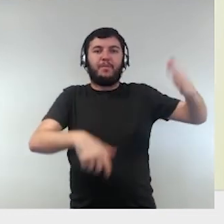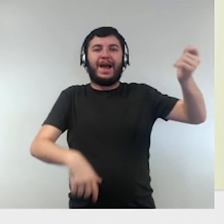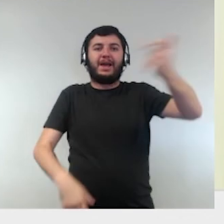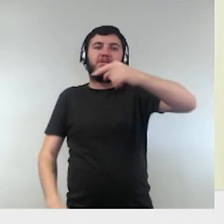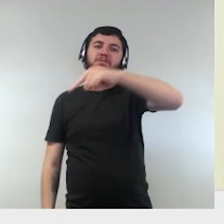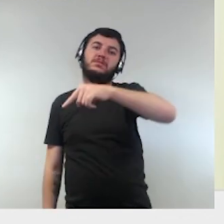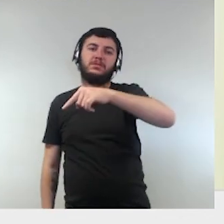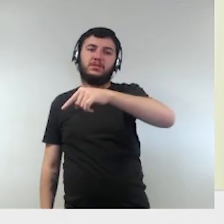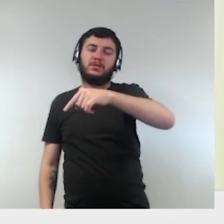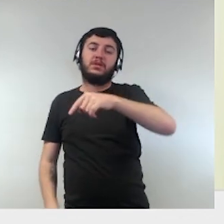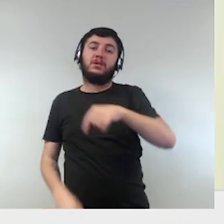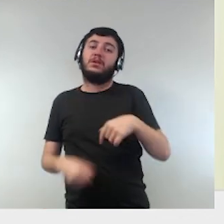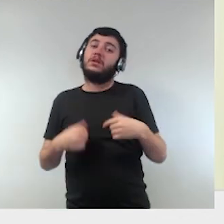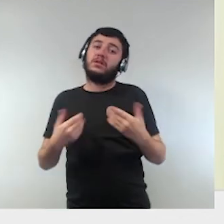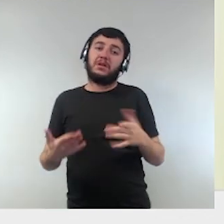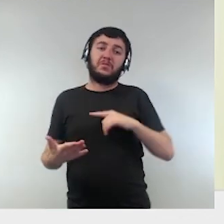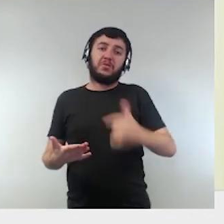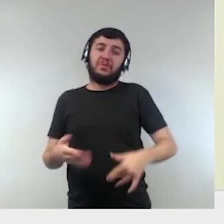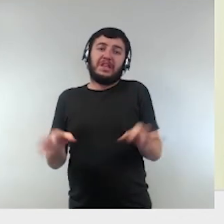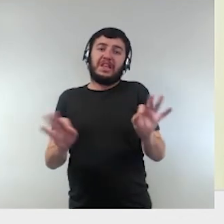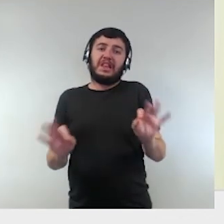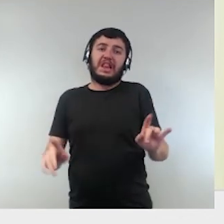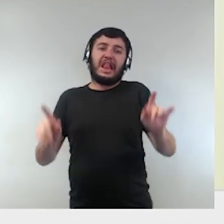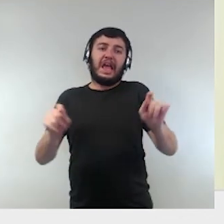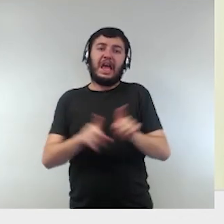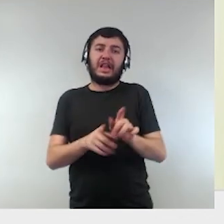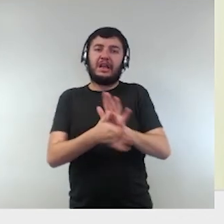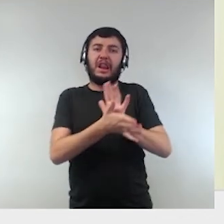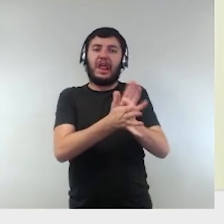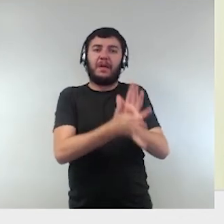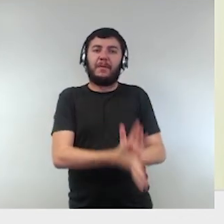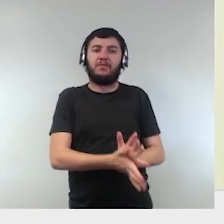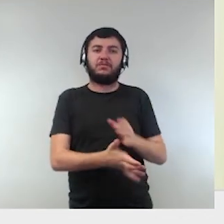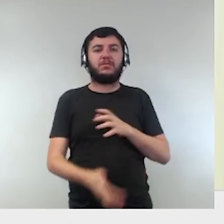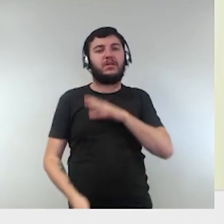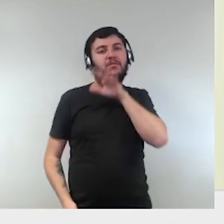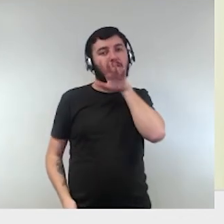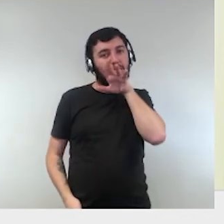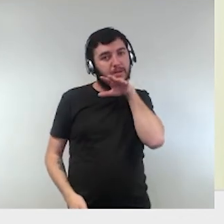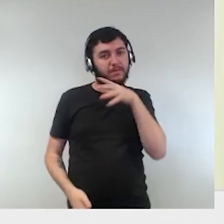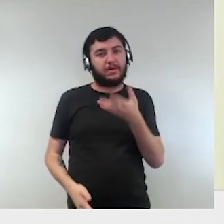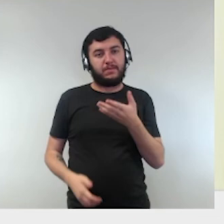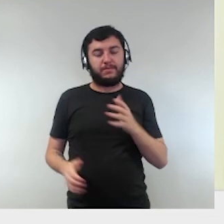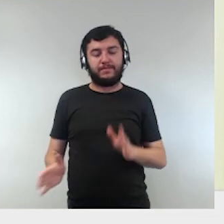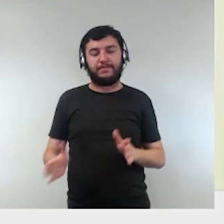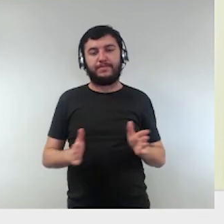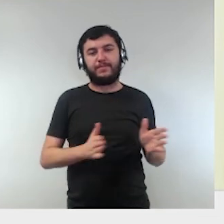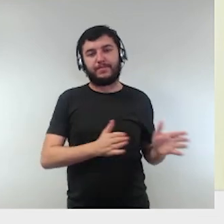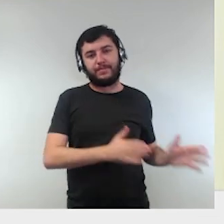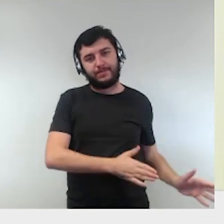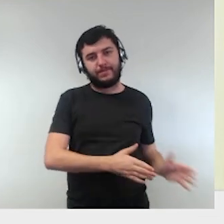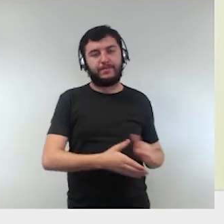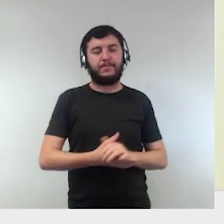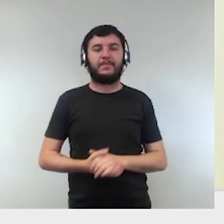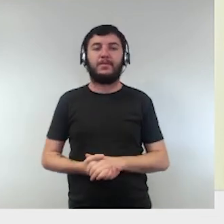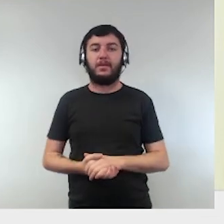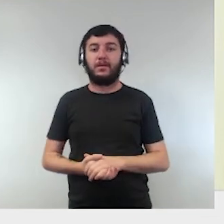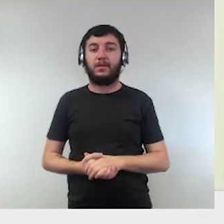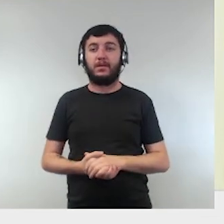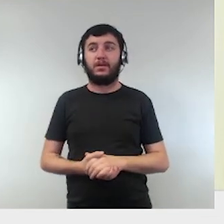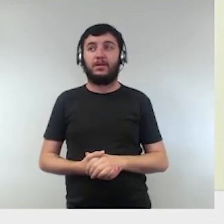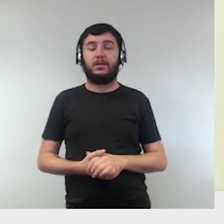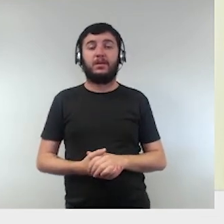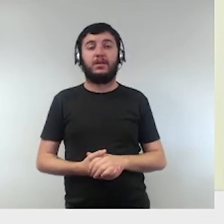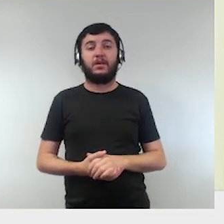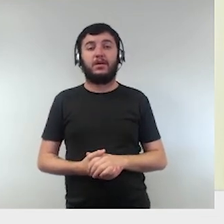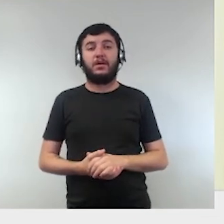Não causa maus tratos, como foi comprovado com vários estudos. Outro detalhe que poucas pessoas sabem, menos de 0,5% do